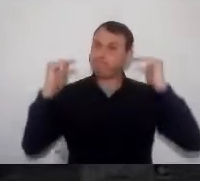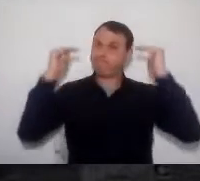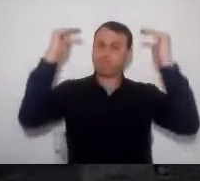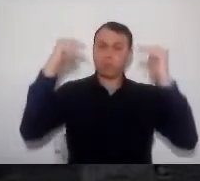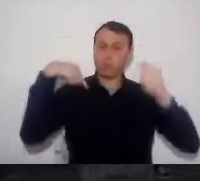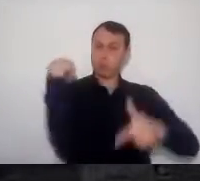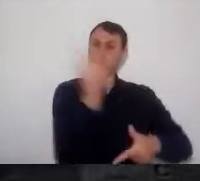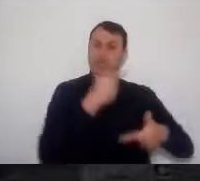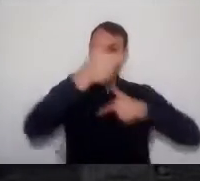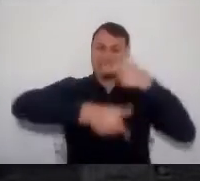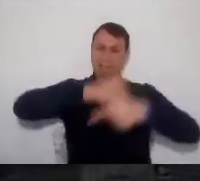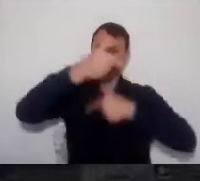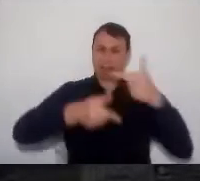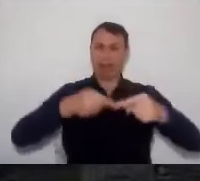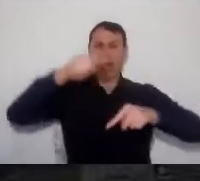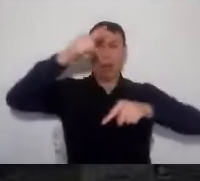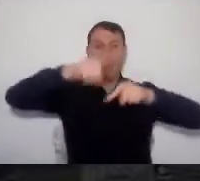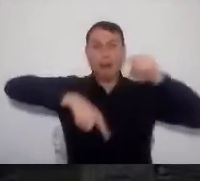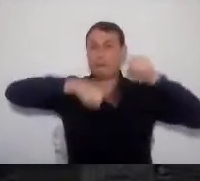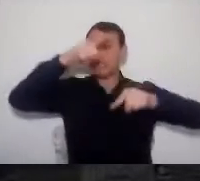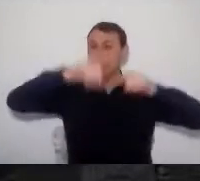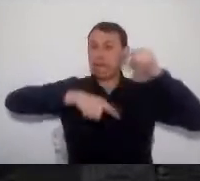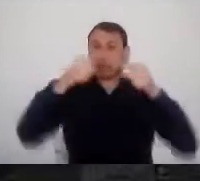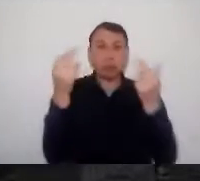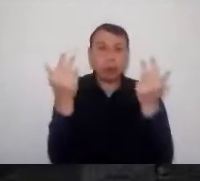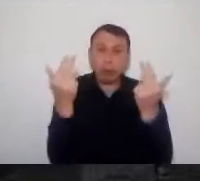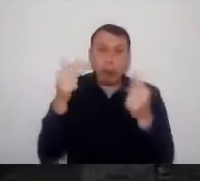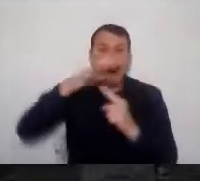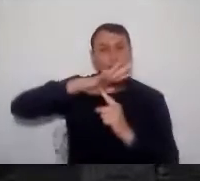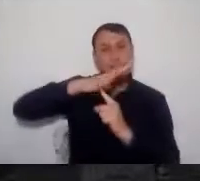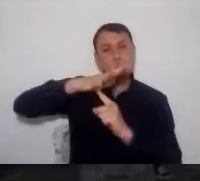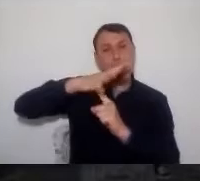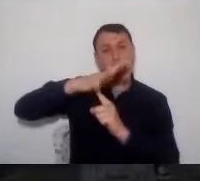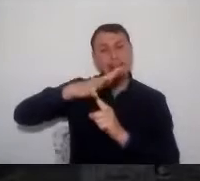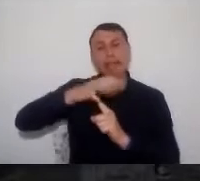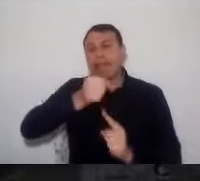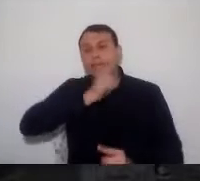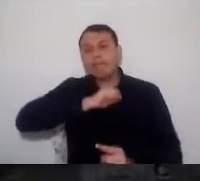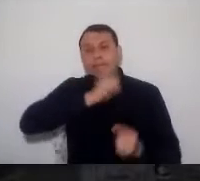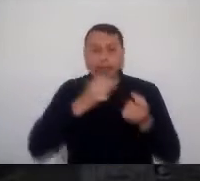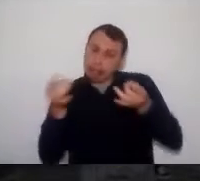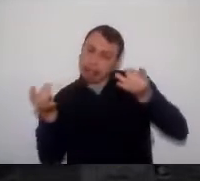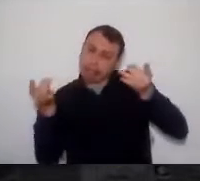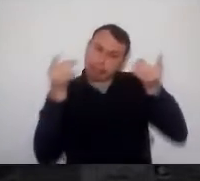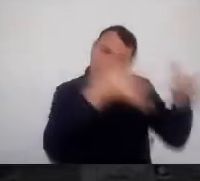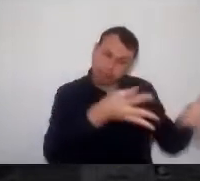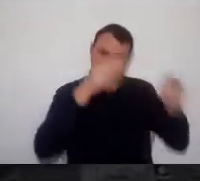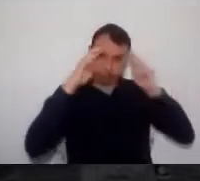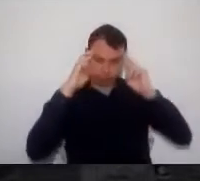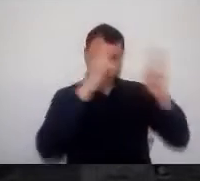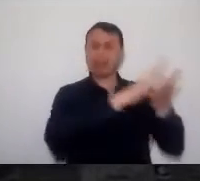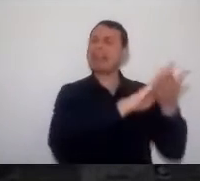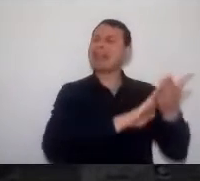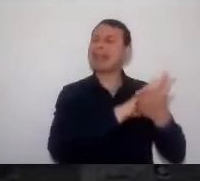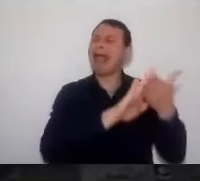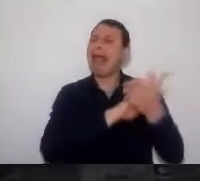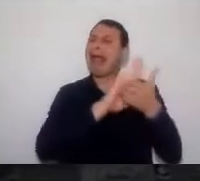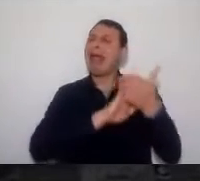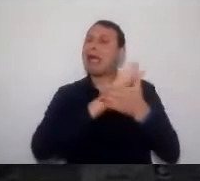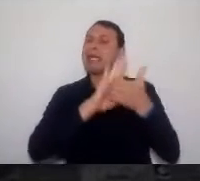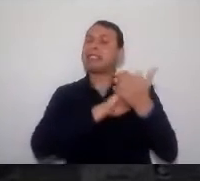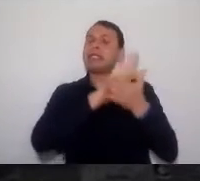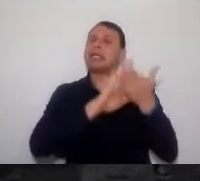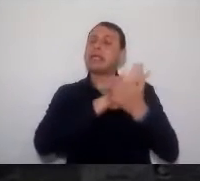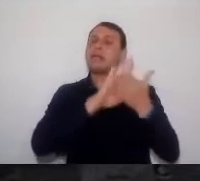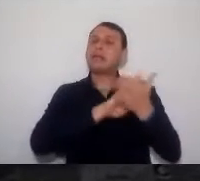uma máquina de uma fábrica que, ficando velha, é jogada a um lado sem nenhum respeito aos trabalhadores como